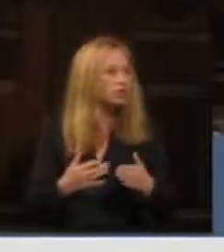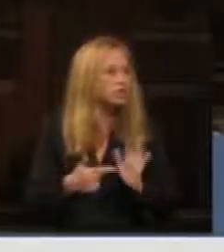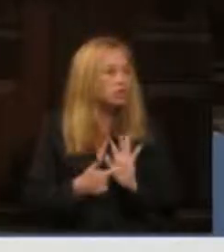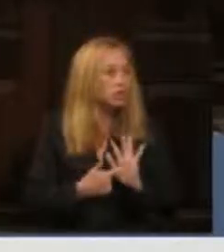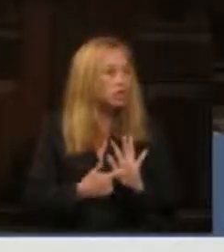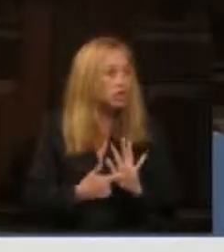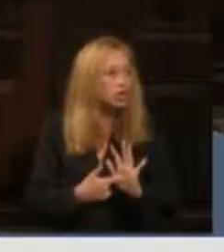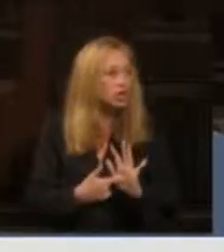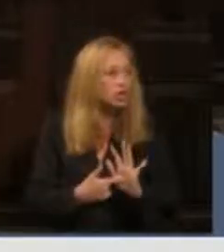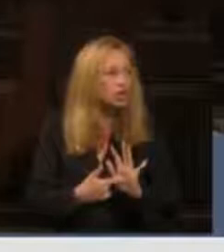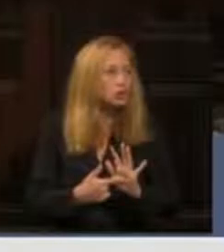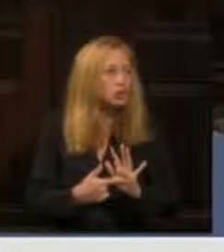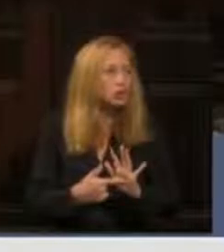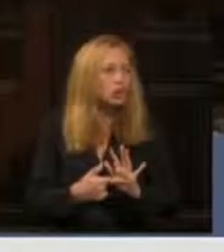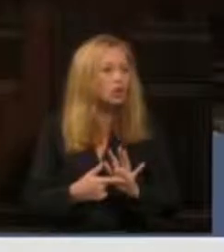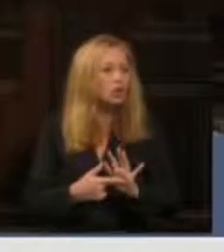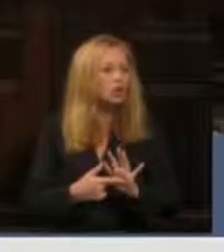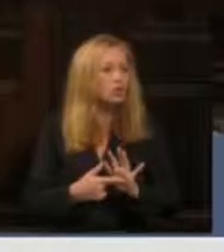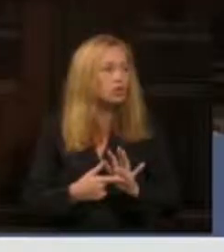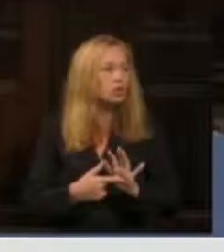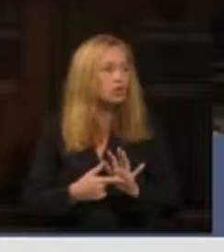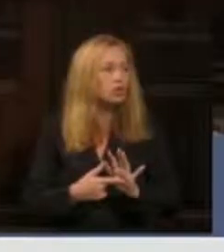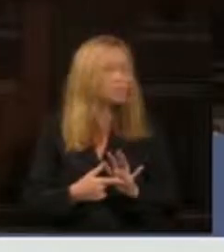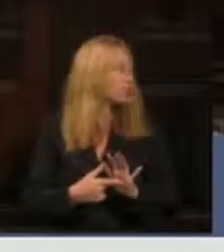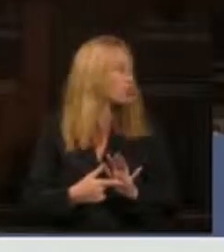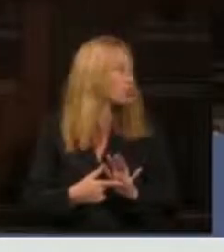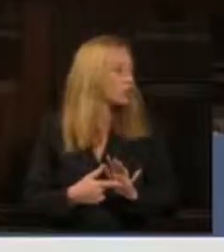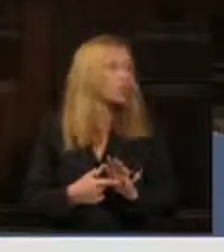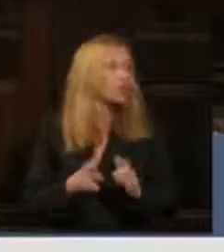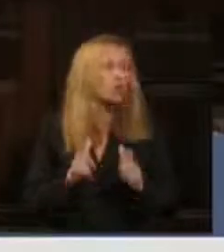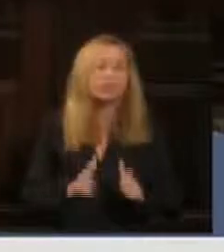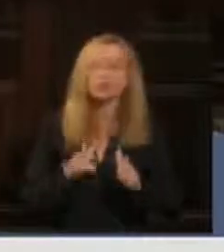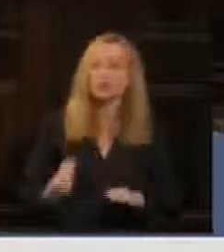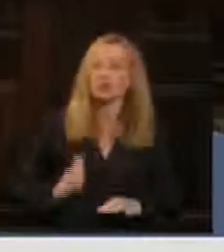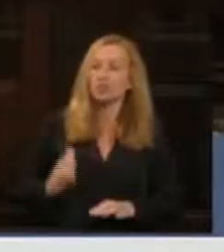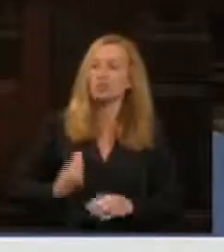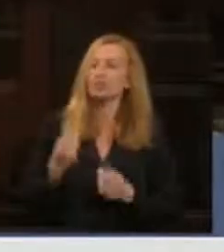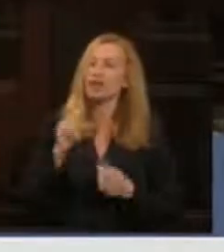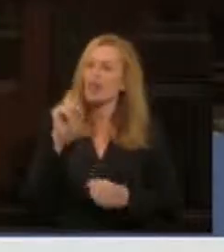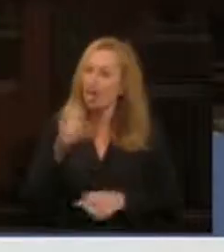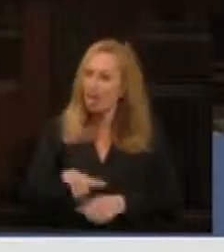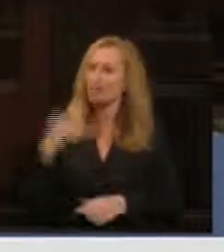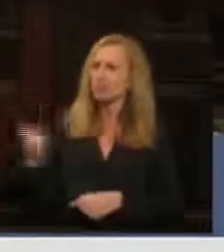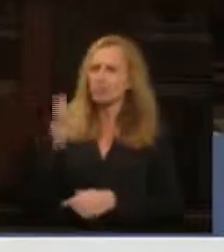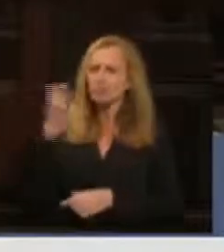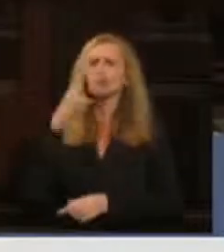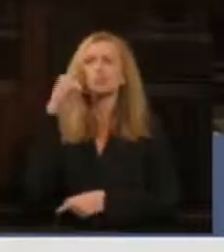condições sociais que elas vivem, é importante também a gente pensar